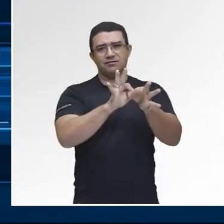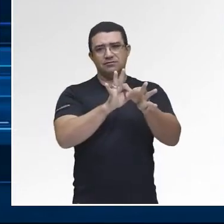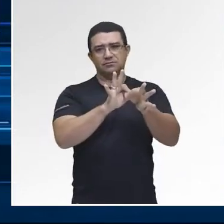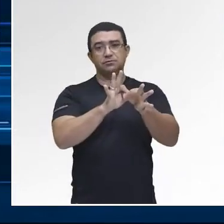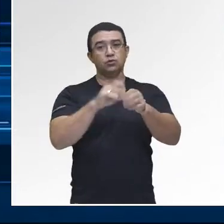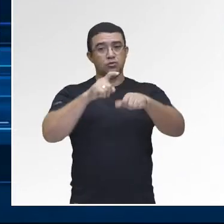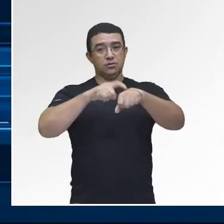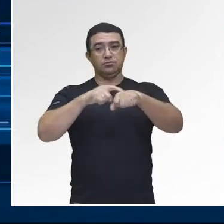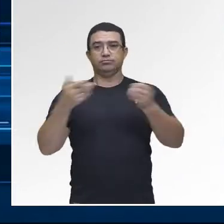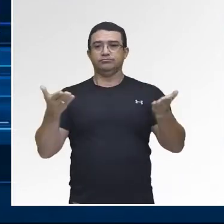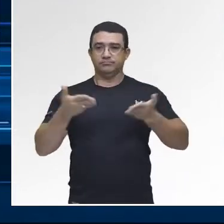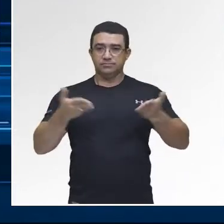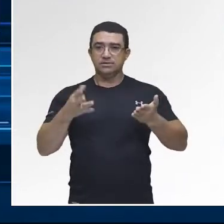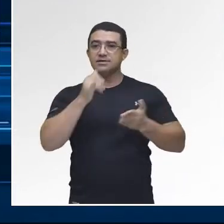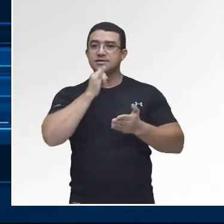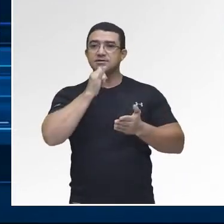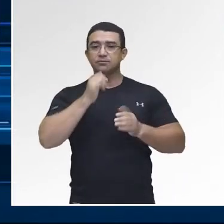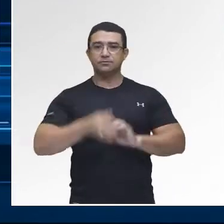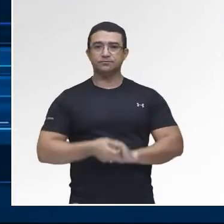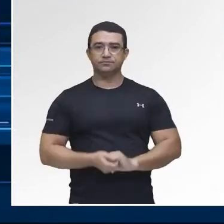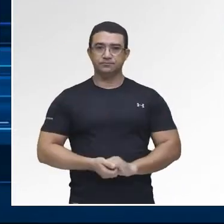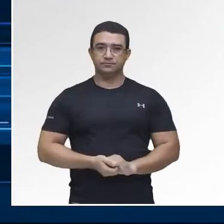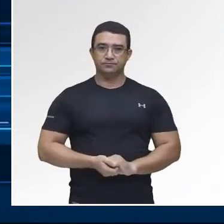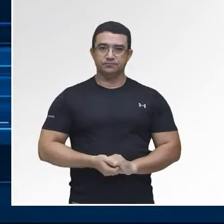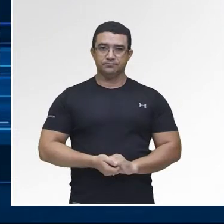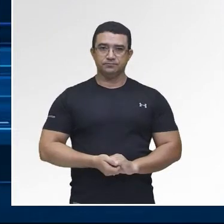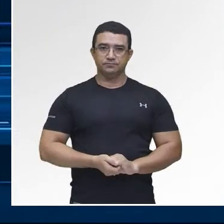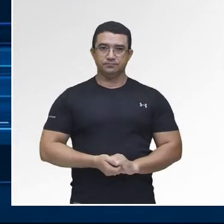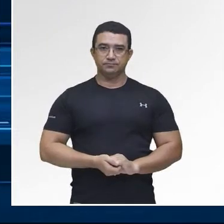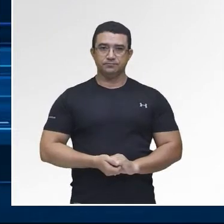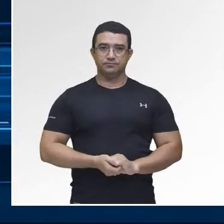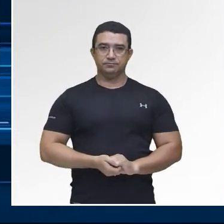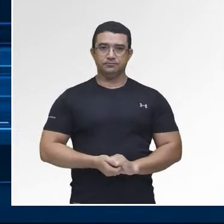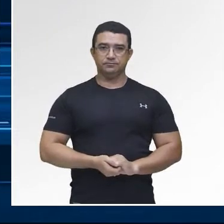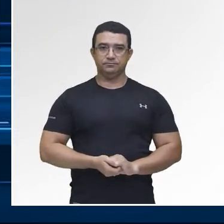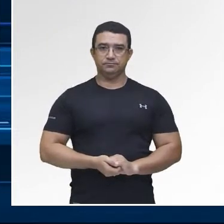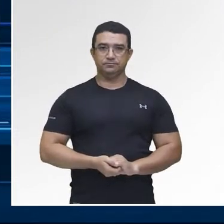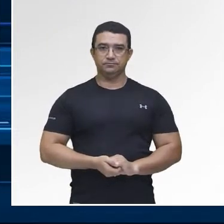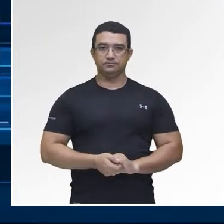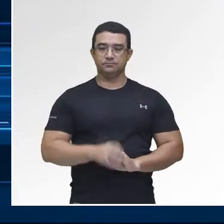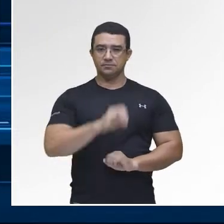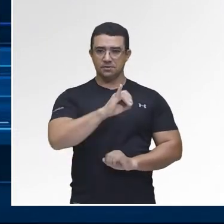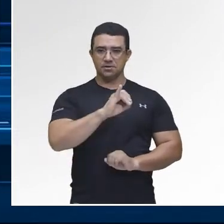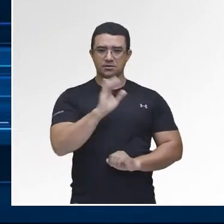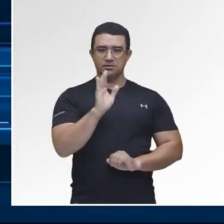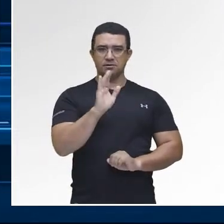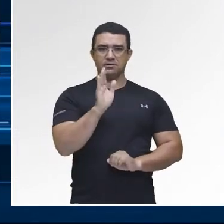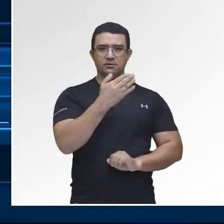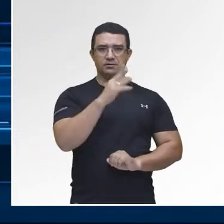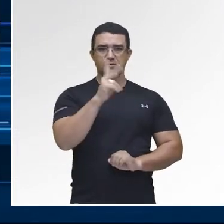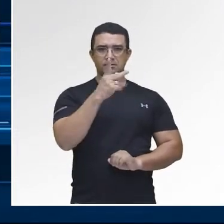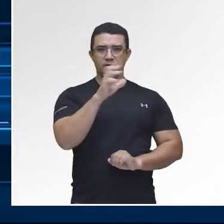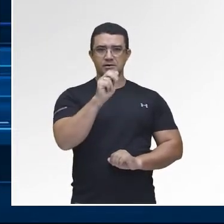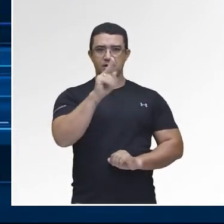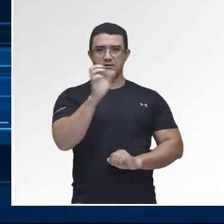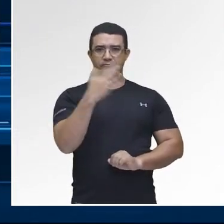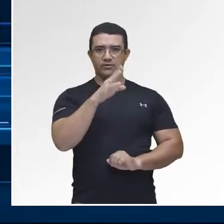só o exemplo que eu trouxe para vocês. I have lived in Bristol since